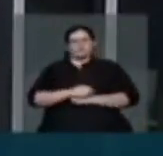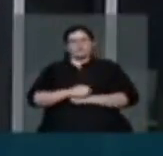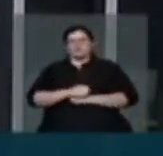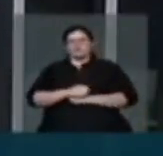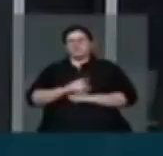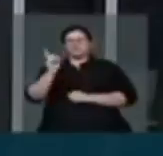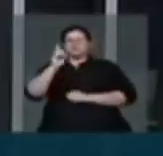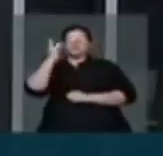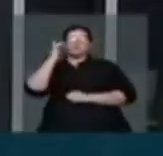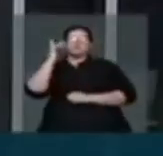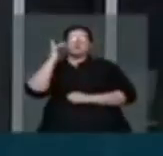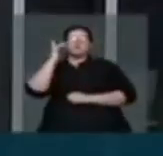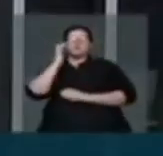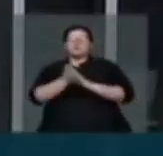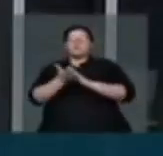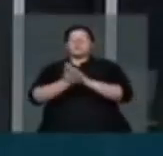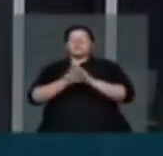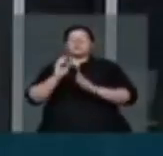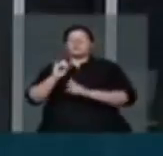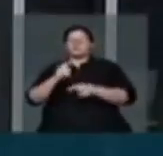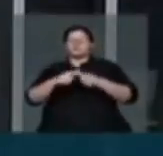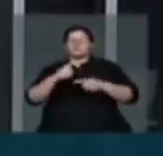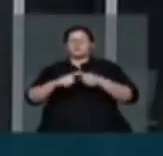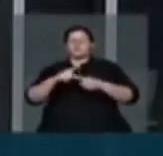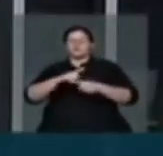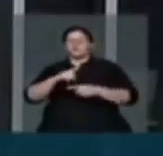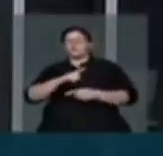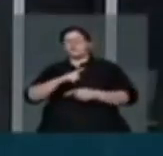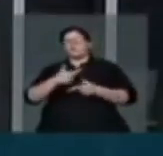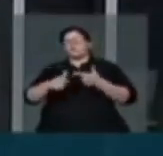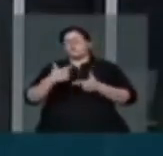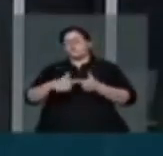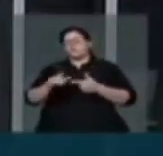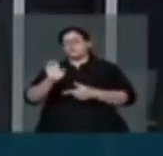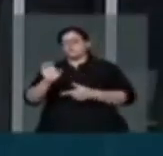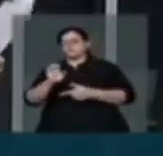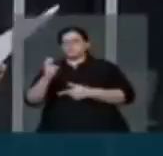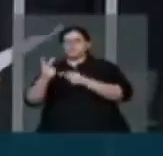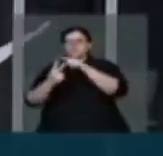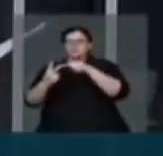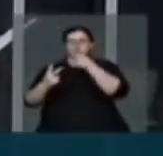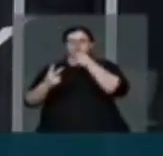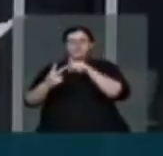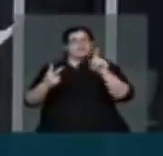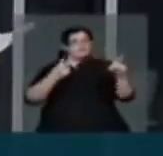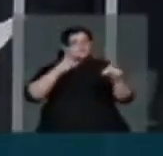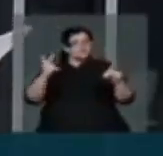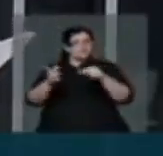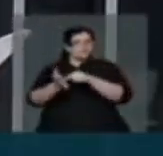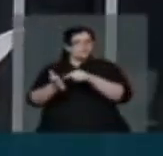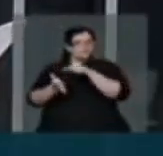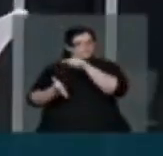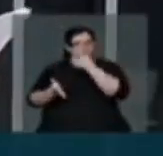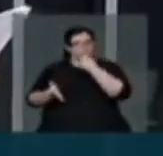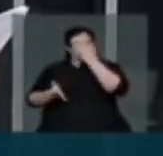sociedade tribal e que essa exortação se resume à homossexualidade masculina, por exemplo. É o que ele diz.